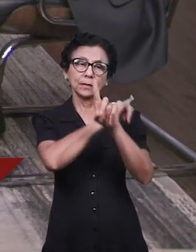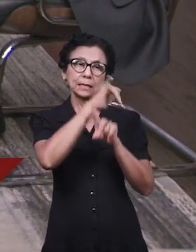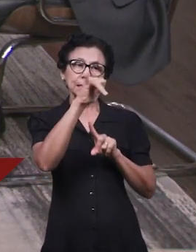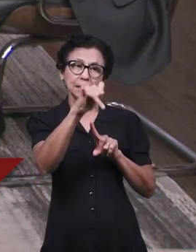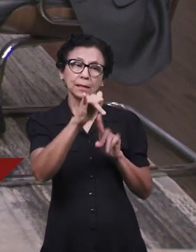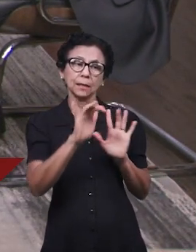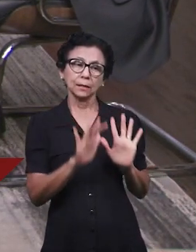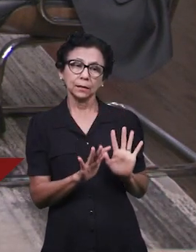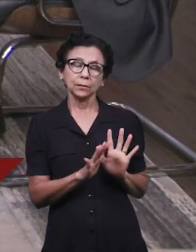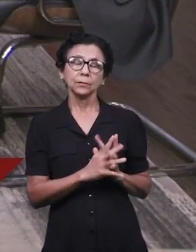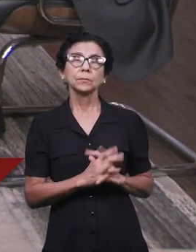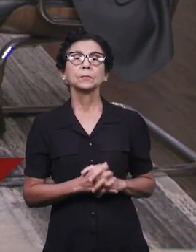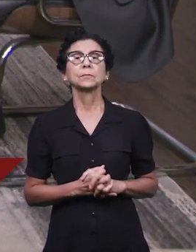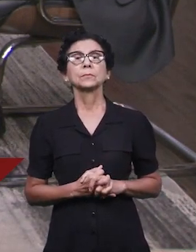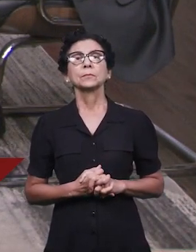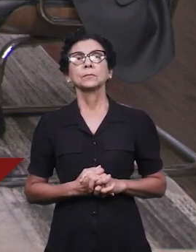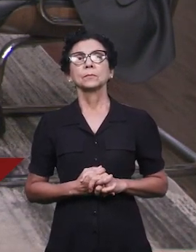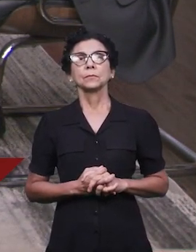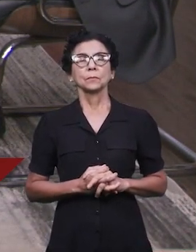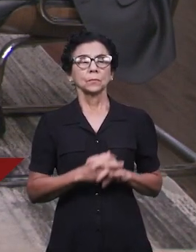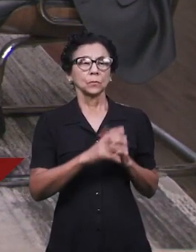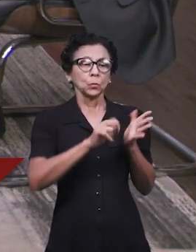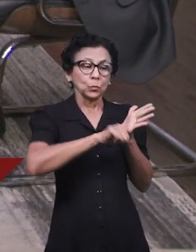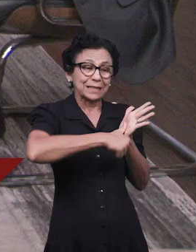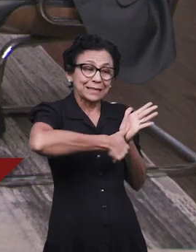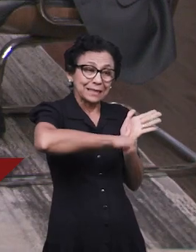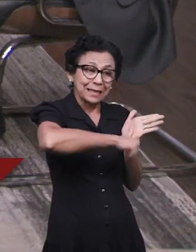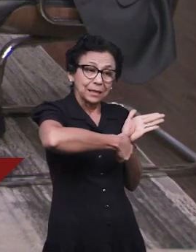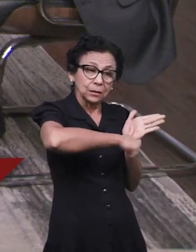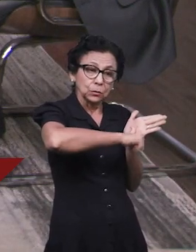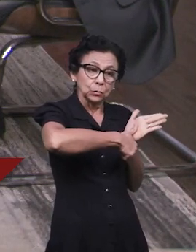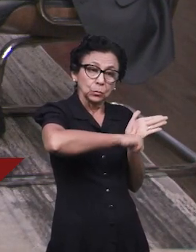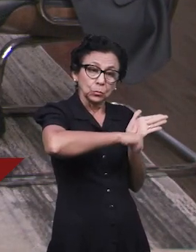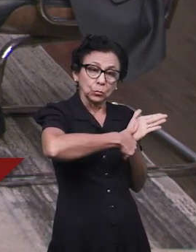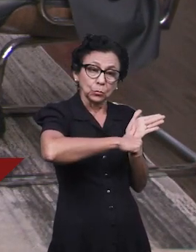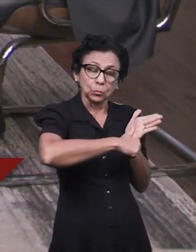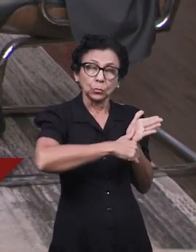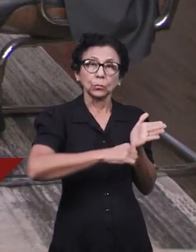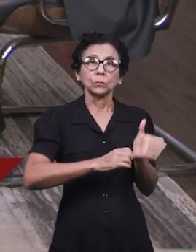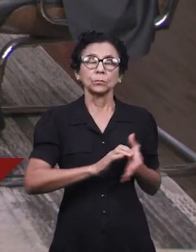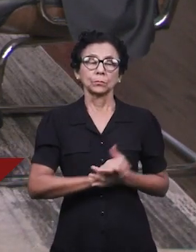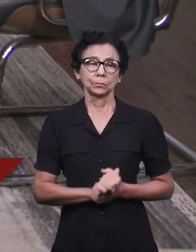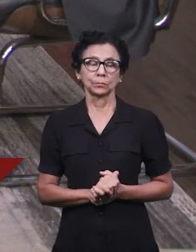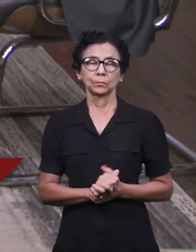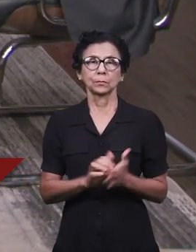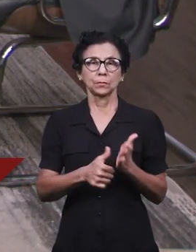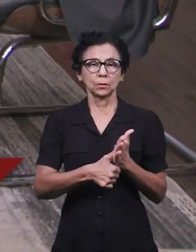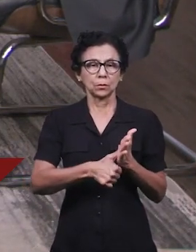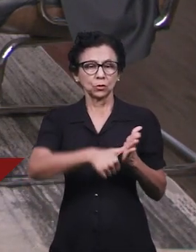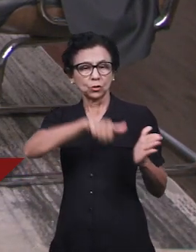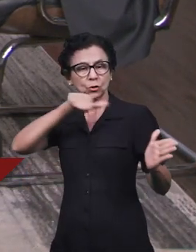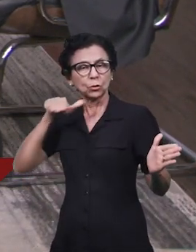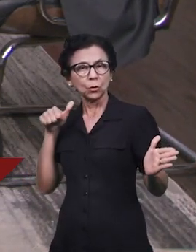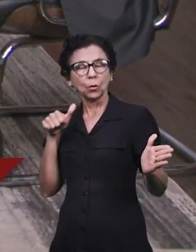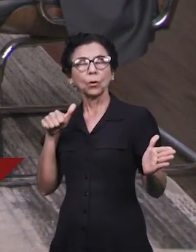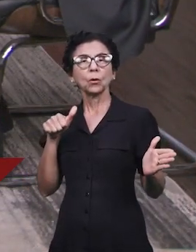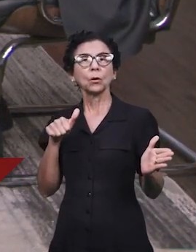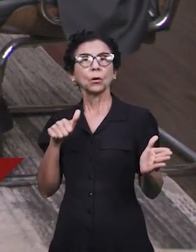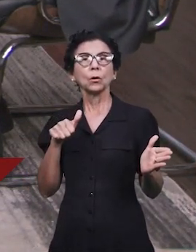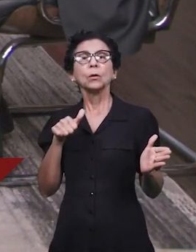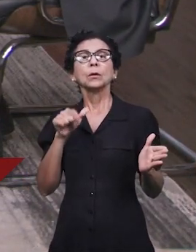O selo já foi tirado, que é a revelação para essa última hora. Lá em Daniel,